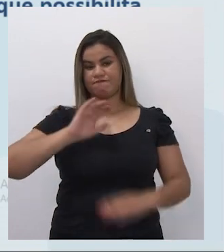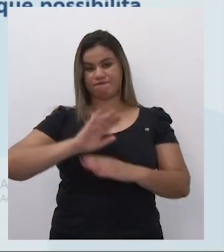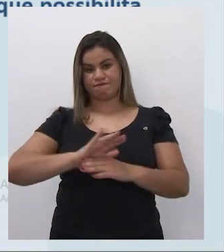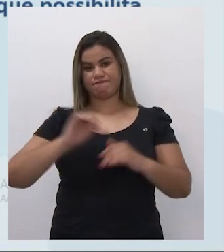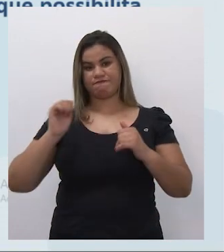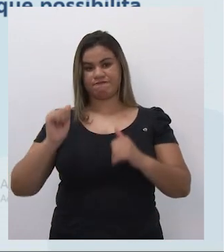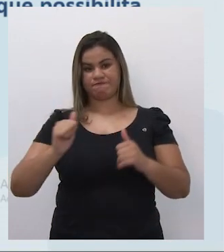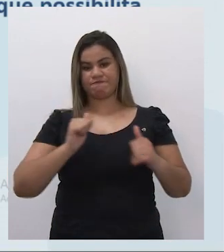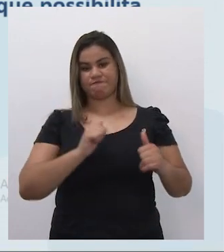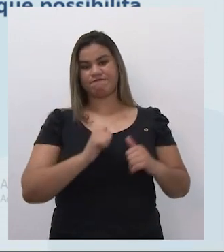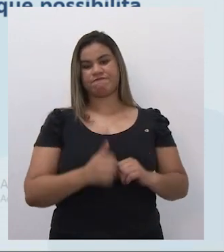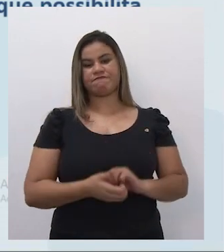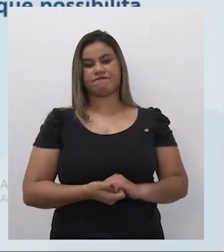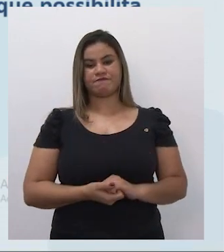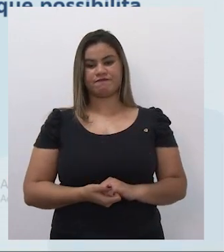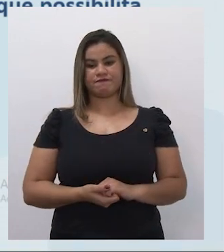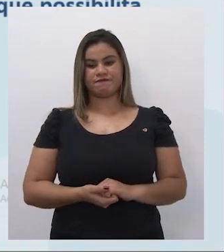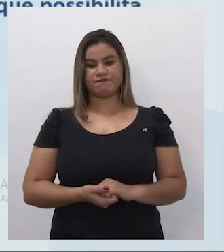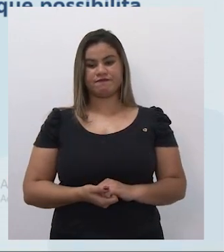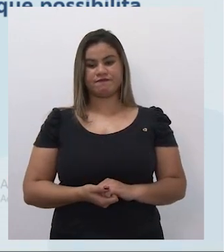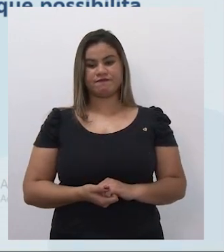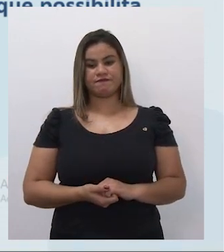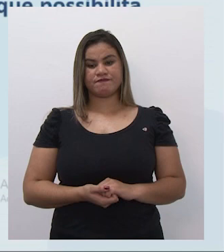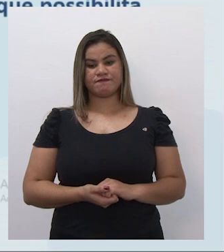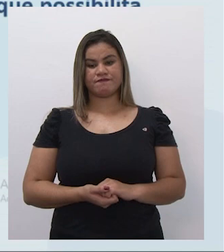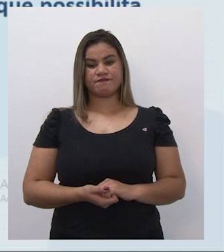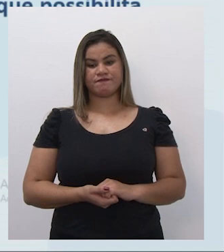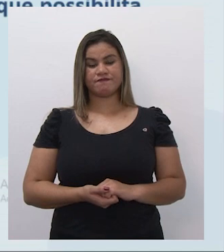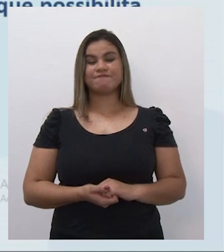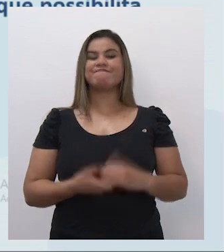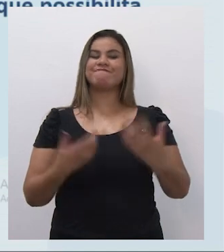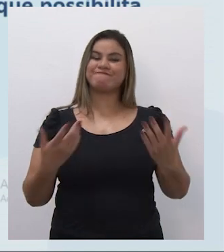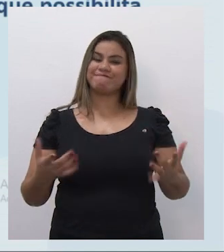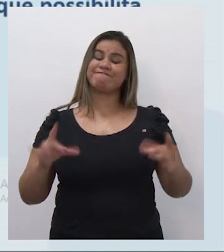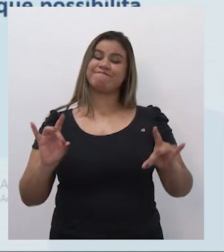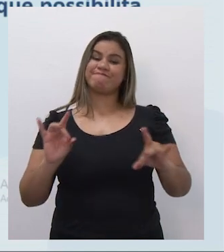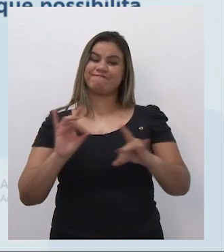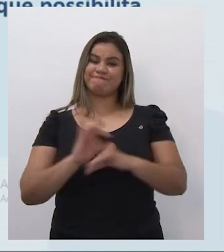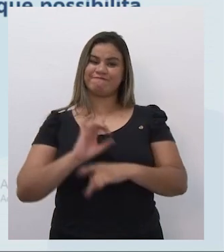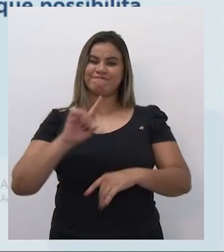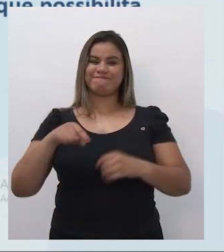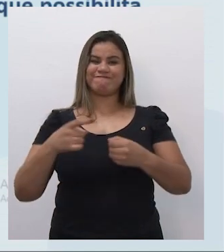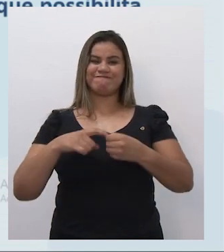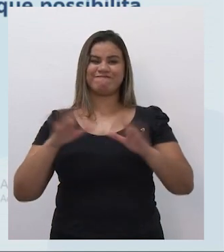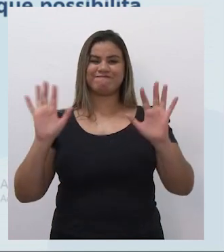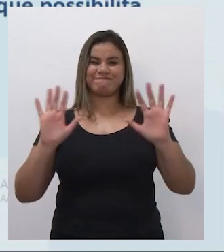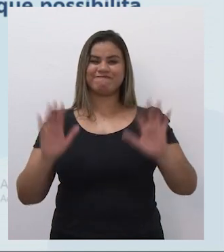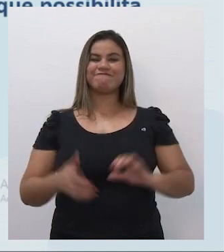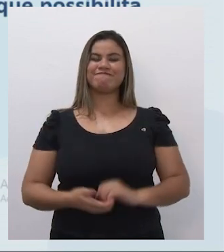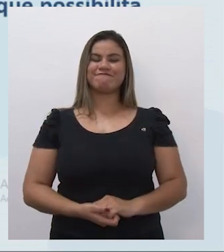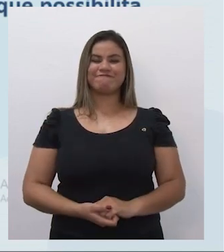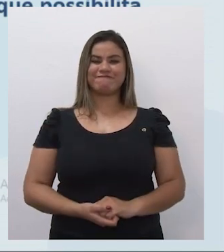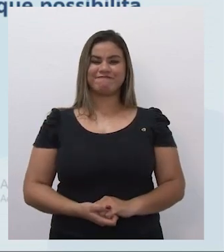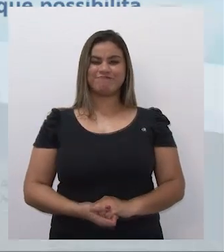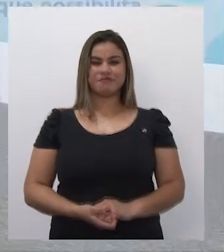às progressões dos estudantes. É isso, até mais.